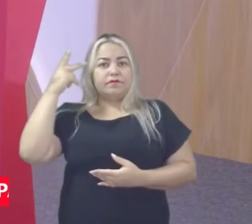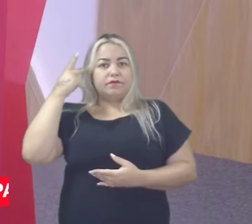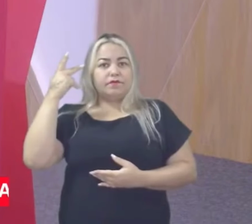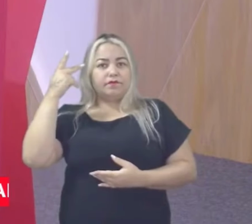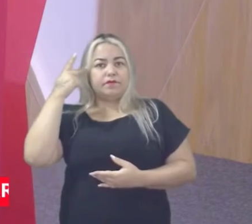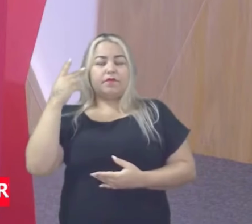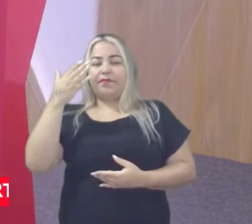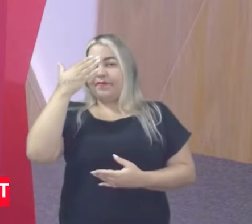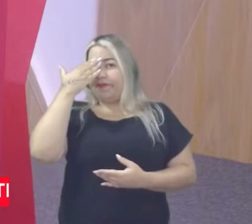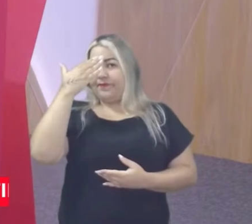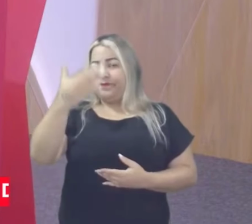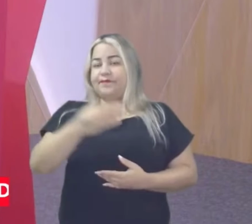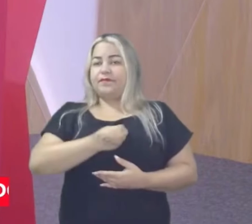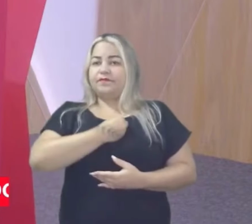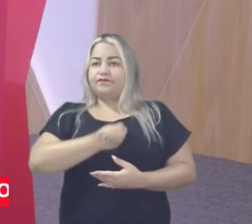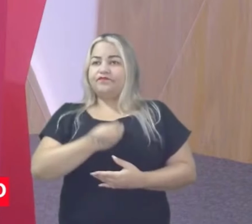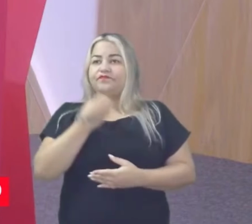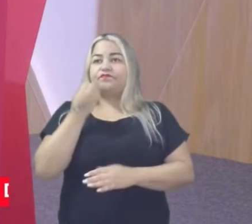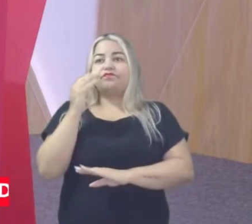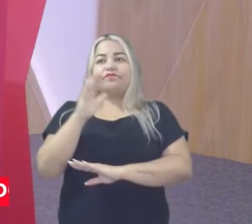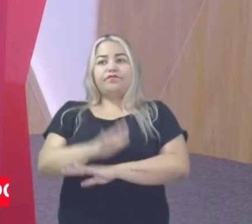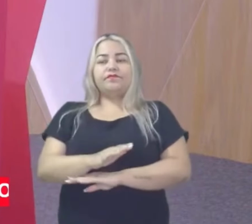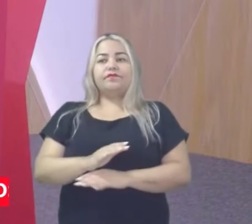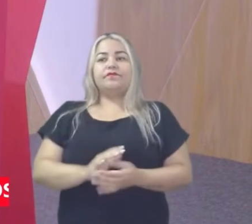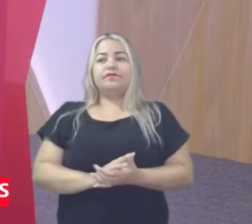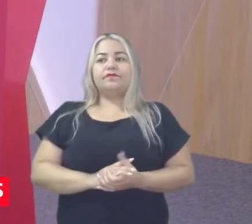pela sua participação aqui, viu? Boa tarde.